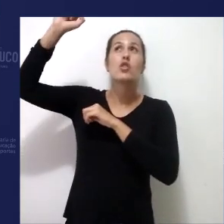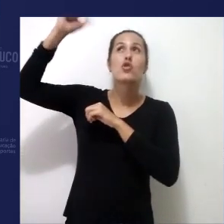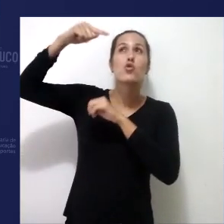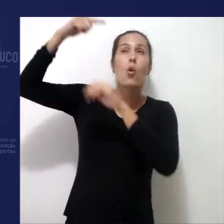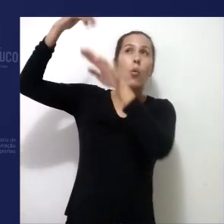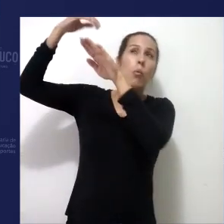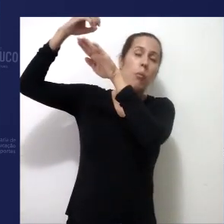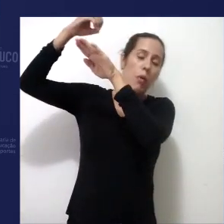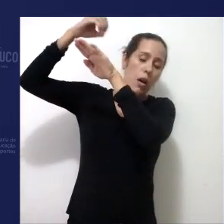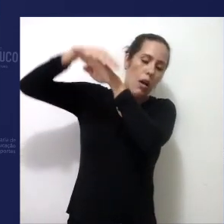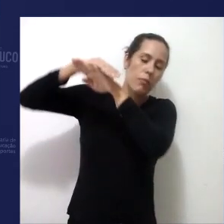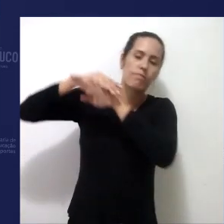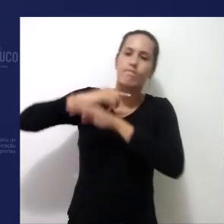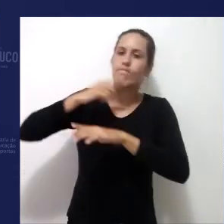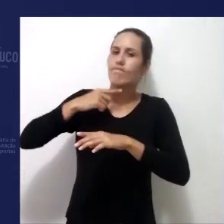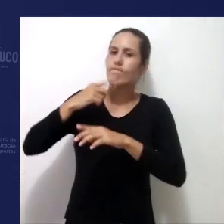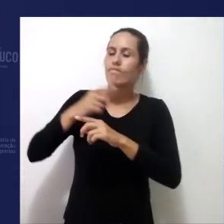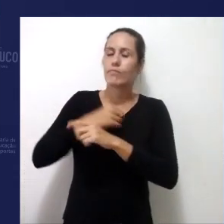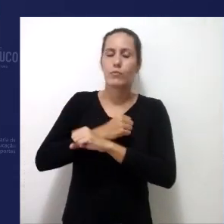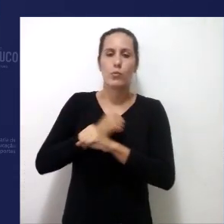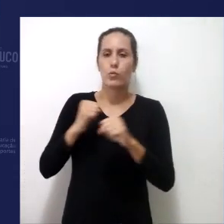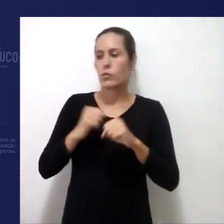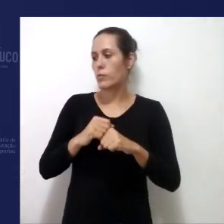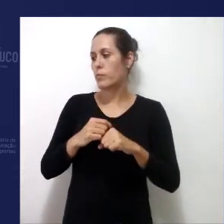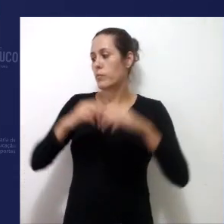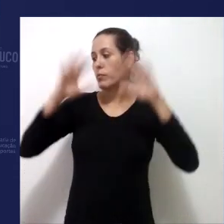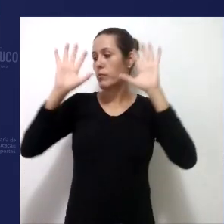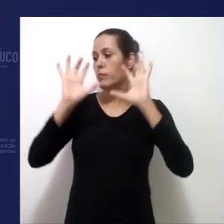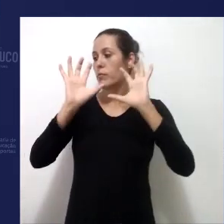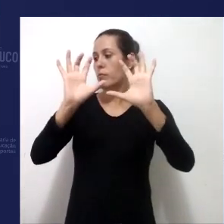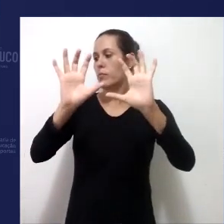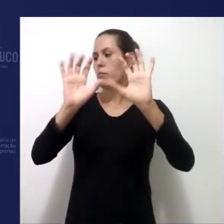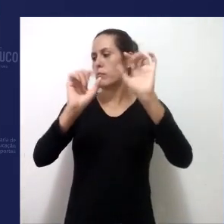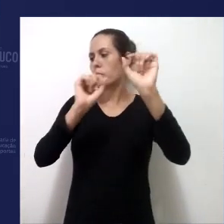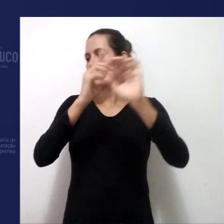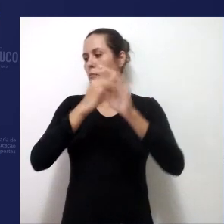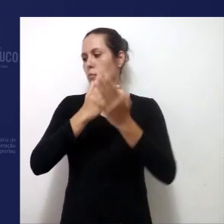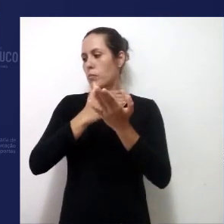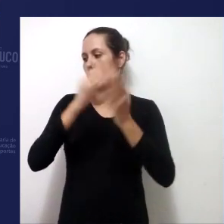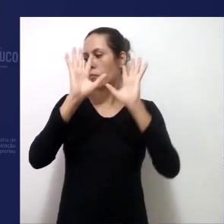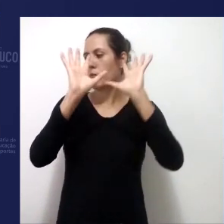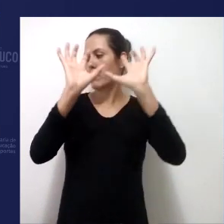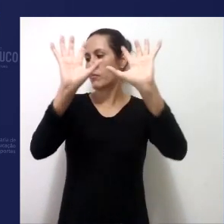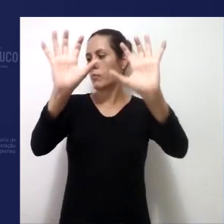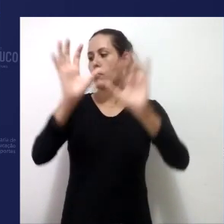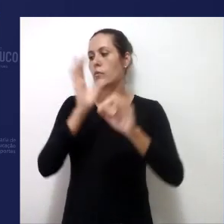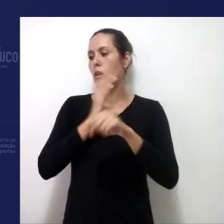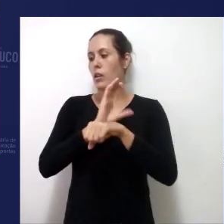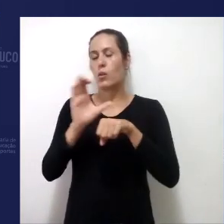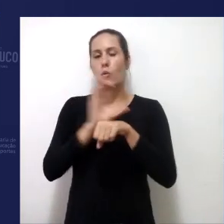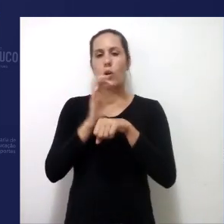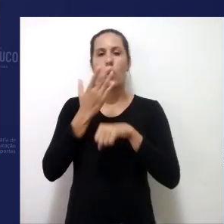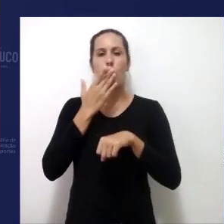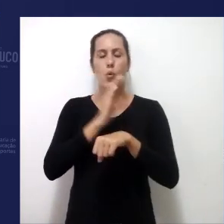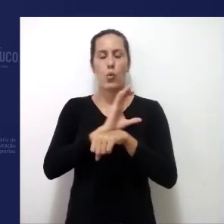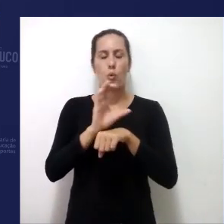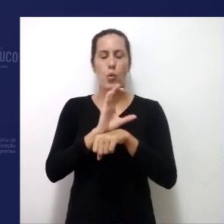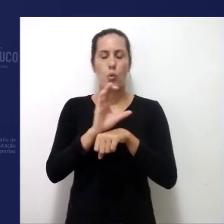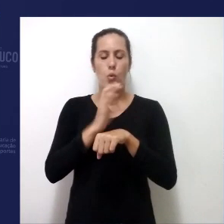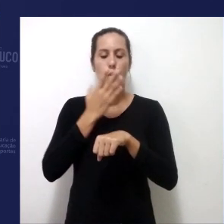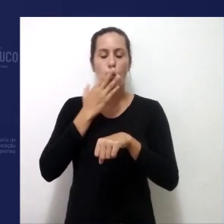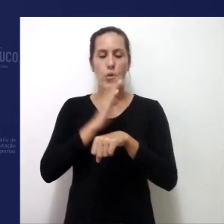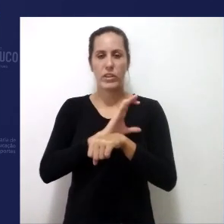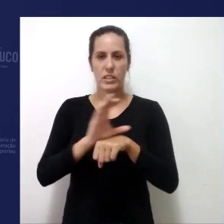muito definida, e uma base aí difusa que é baixa e muito espessas. Falamos das nuvens baixas,